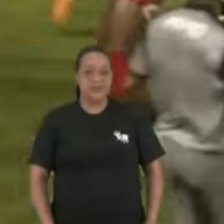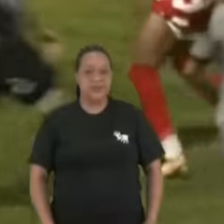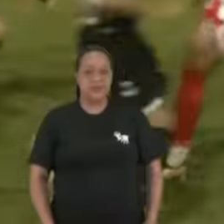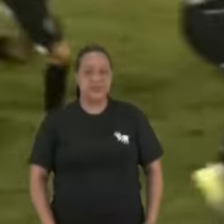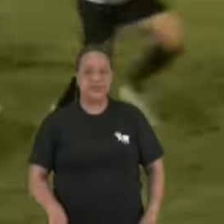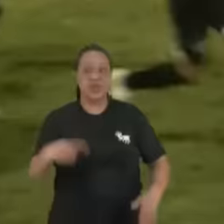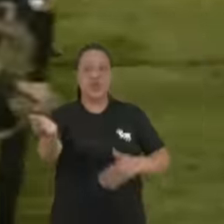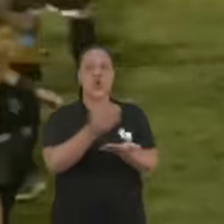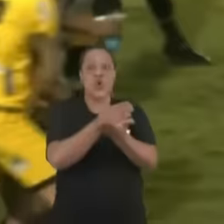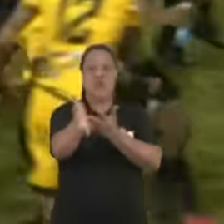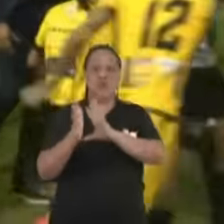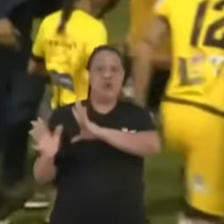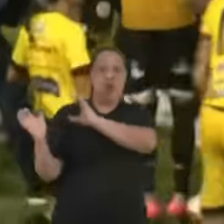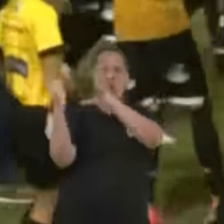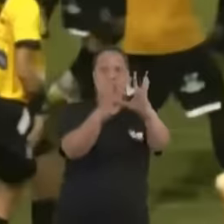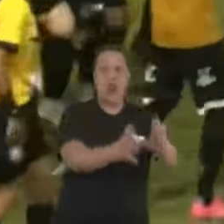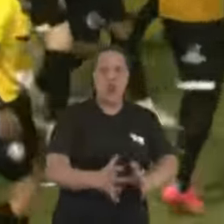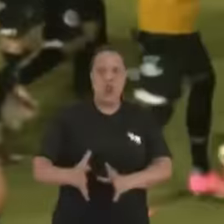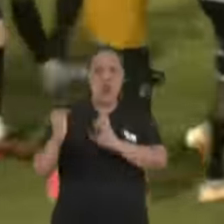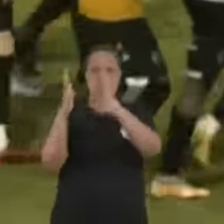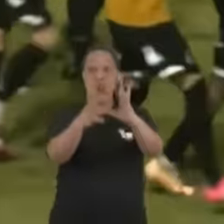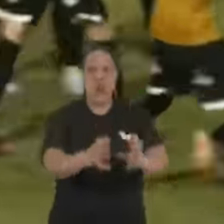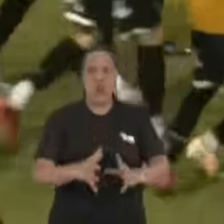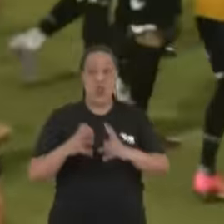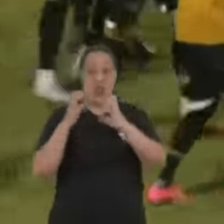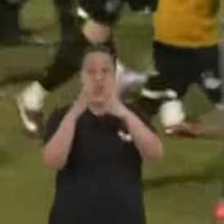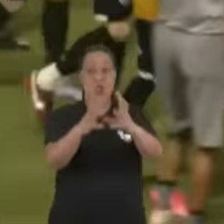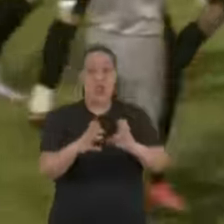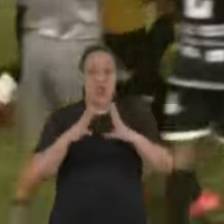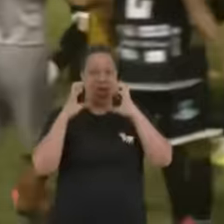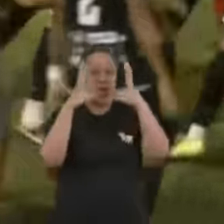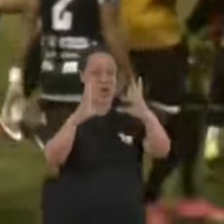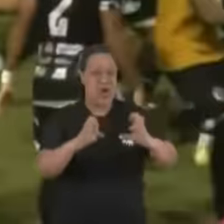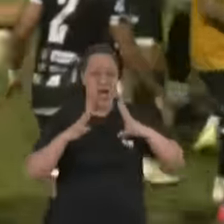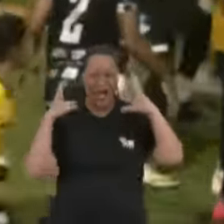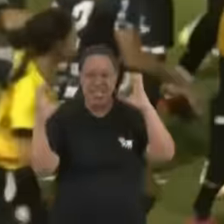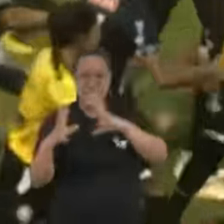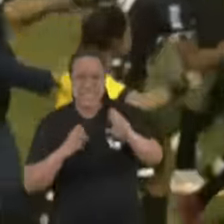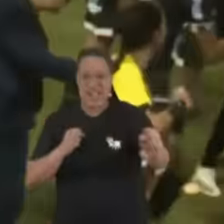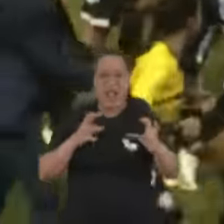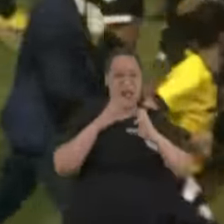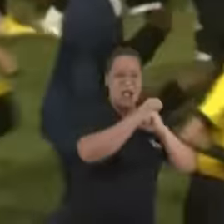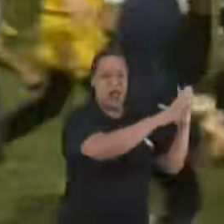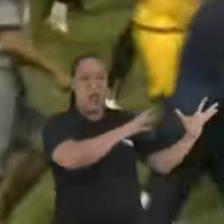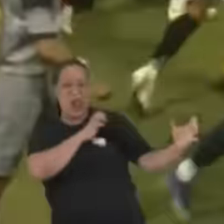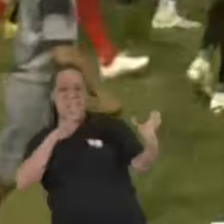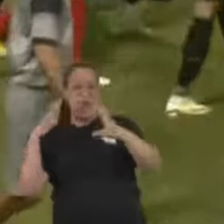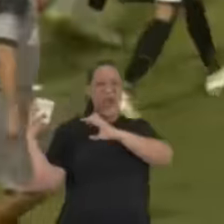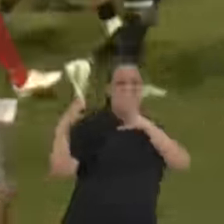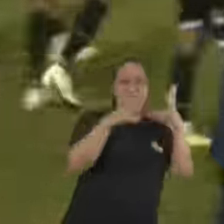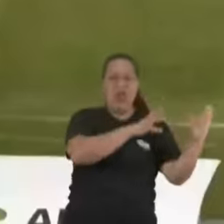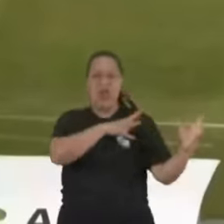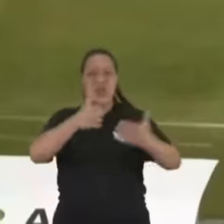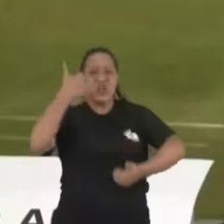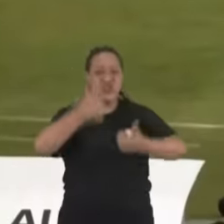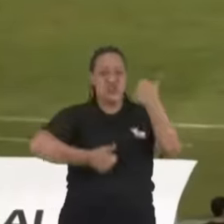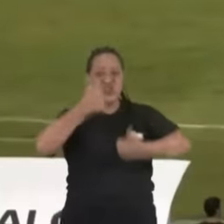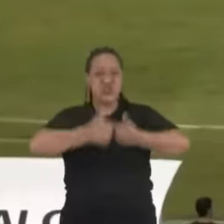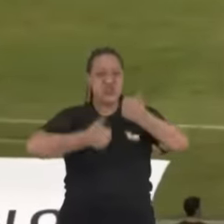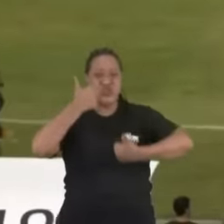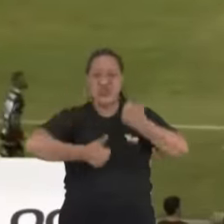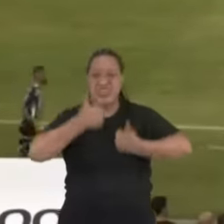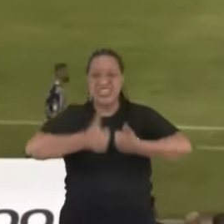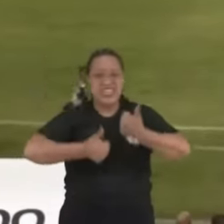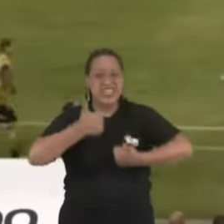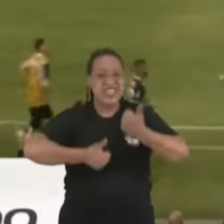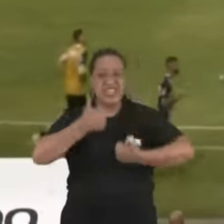E olha a confusão aqui armada, confusão armada em campo, jogadores